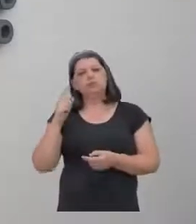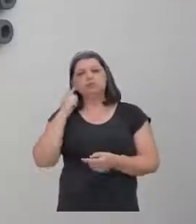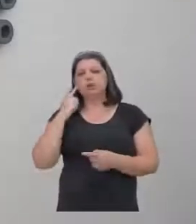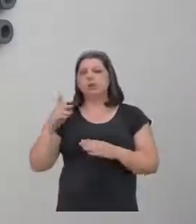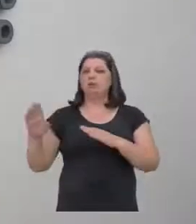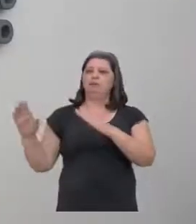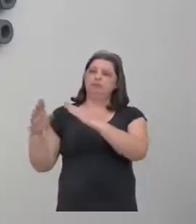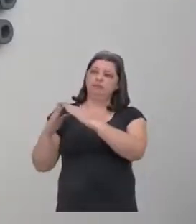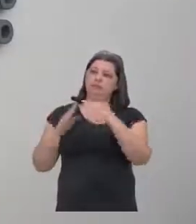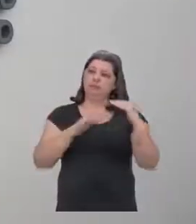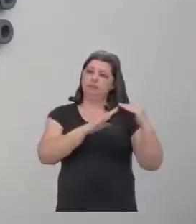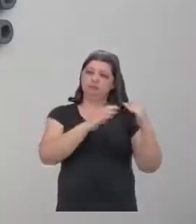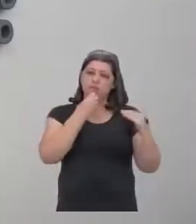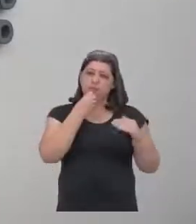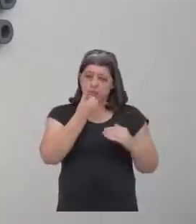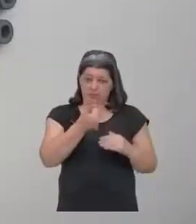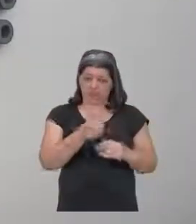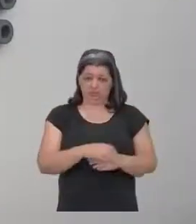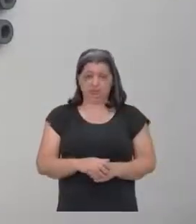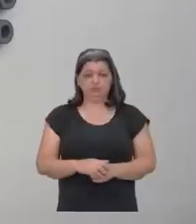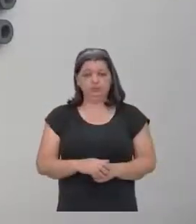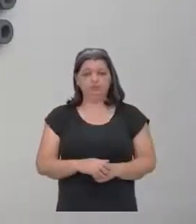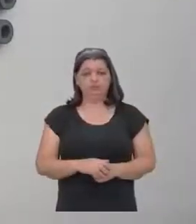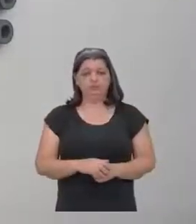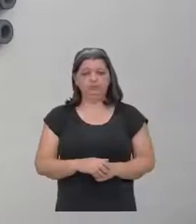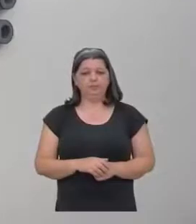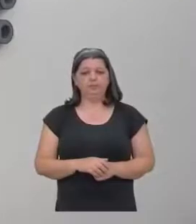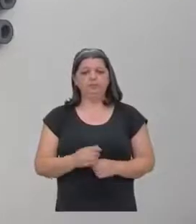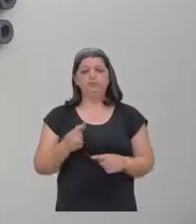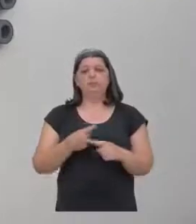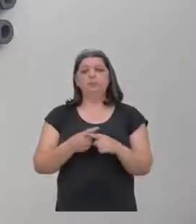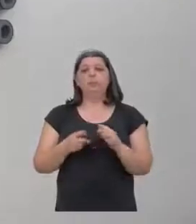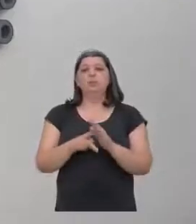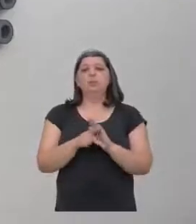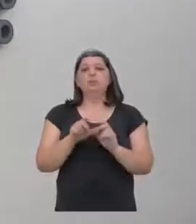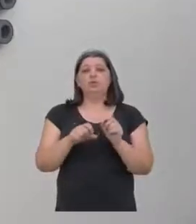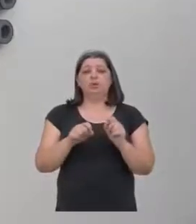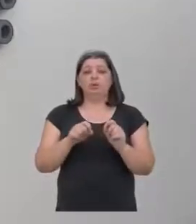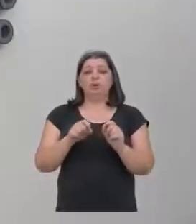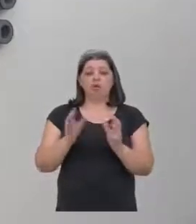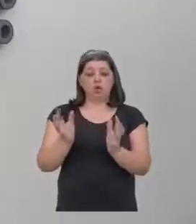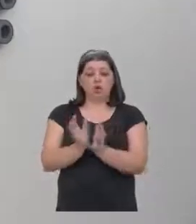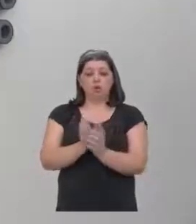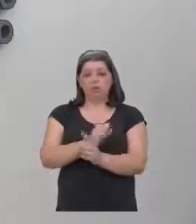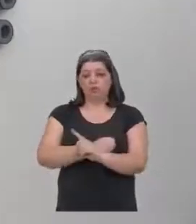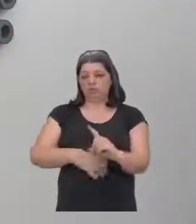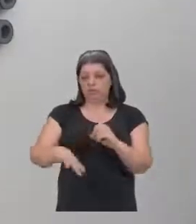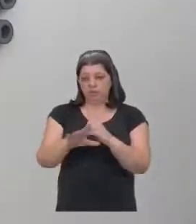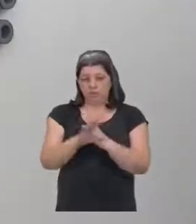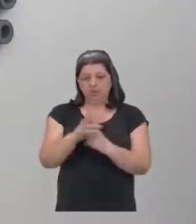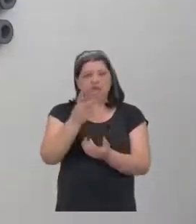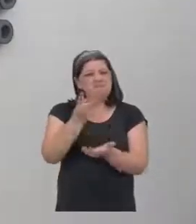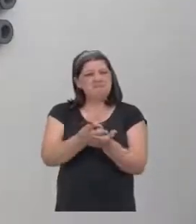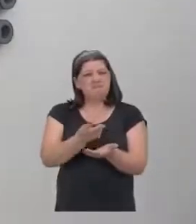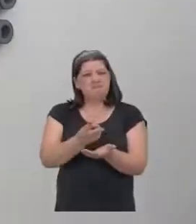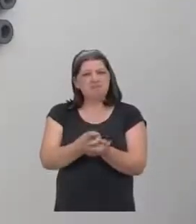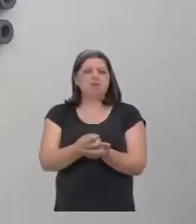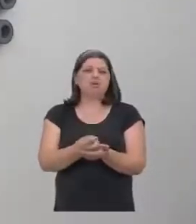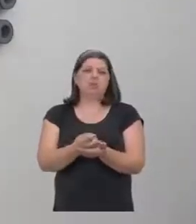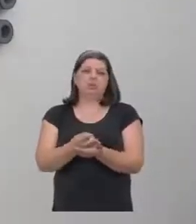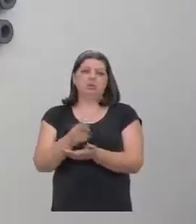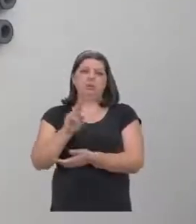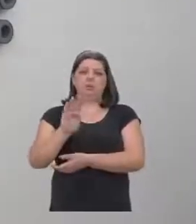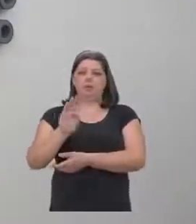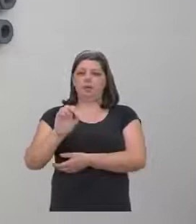bem. Então, existe um mecanismo, um arcabouço social que envolve, sei lá, desde unidades básicas de saúde a